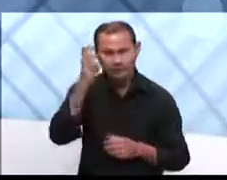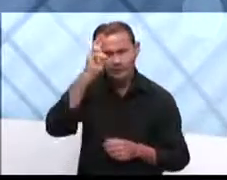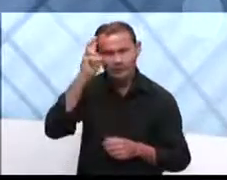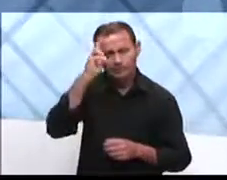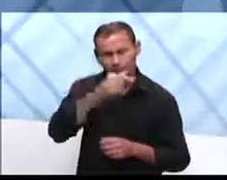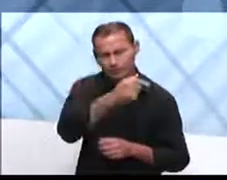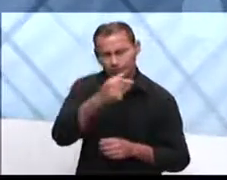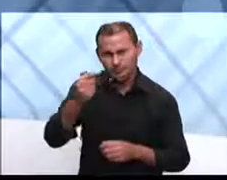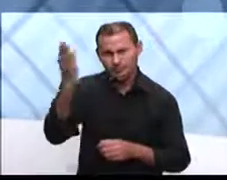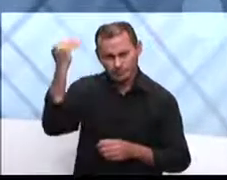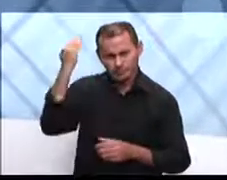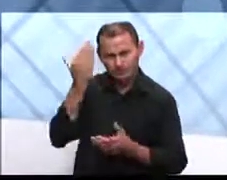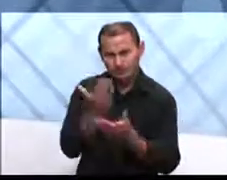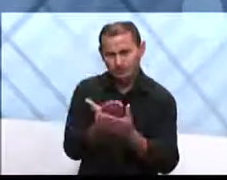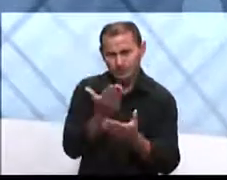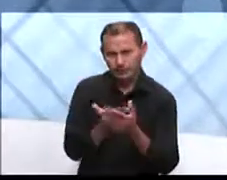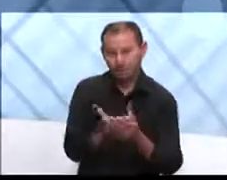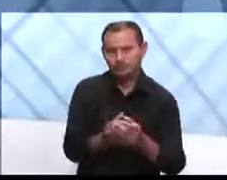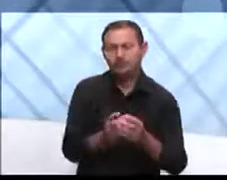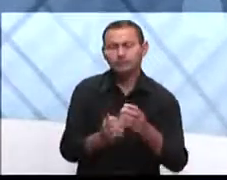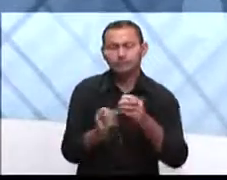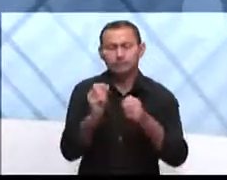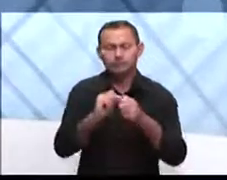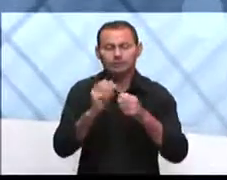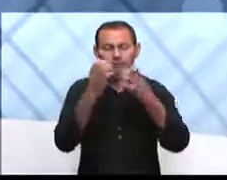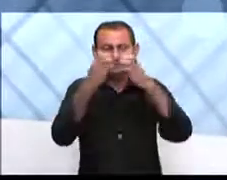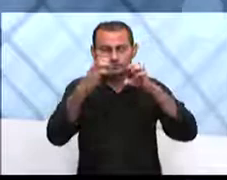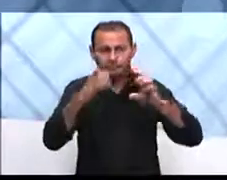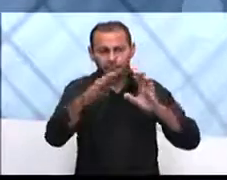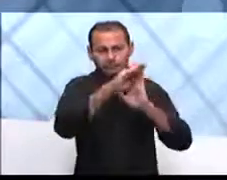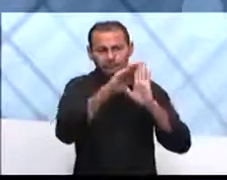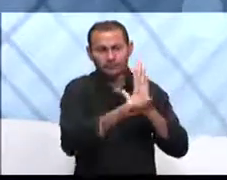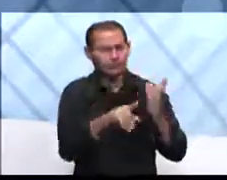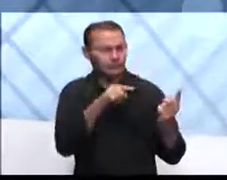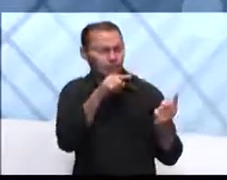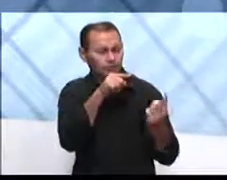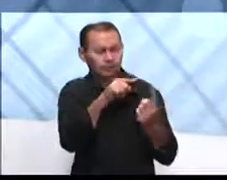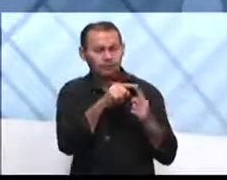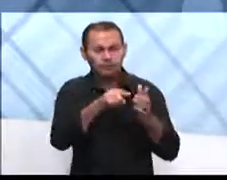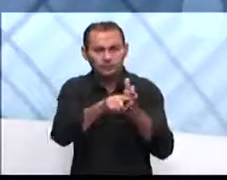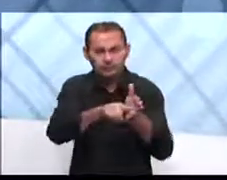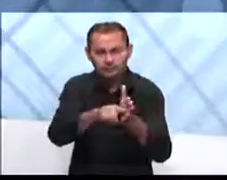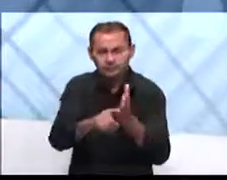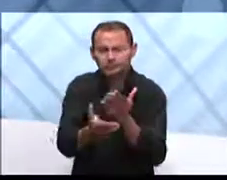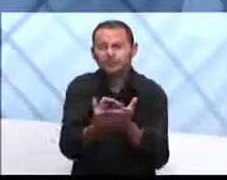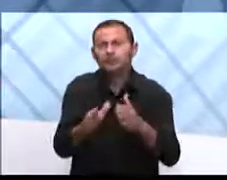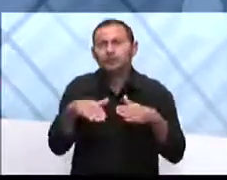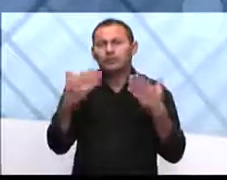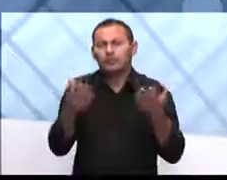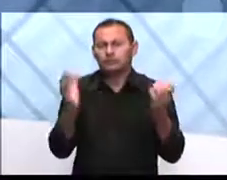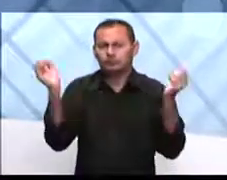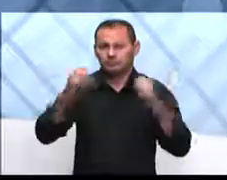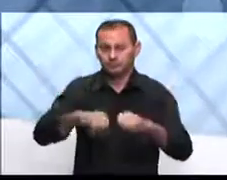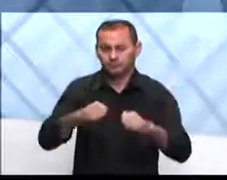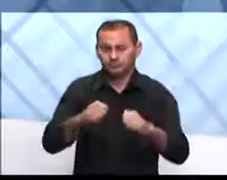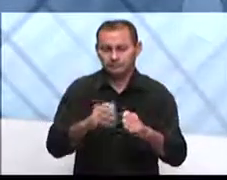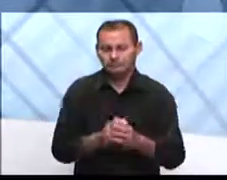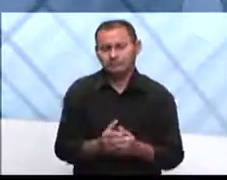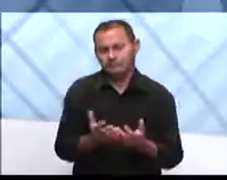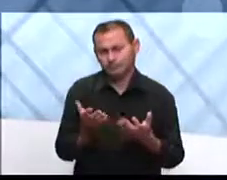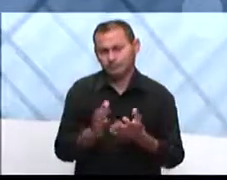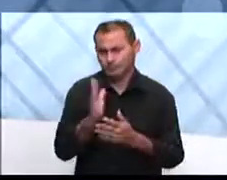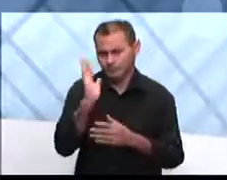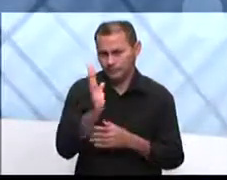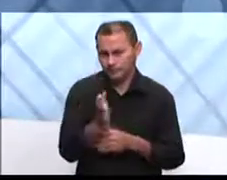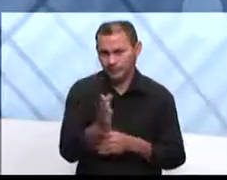aula passada a gente até criou uma estrutura, né? Então, qual que é o objetivo de pesquisa e quais as possíveis, né? Então,